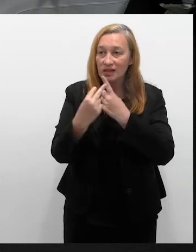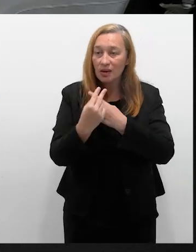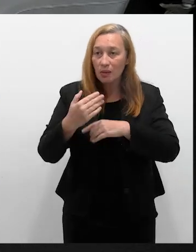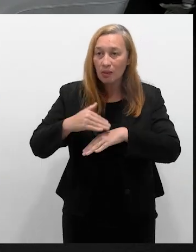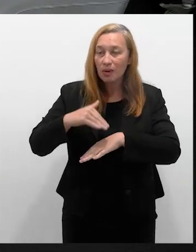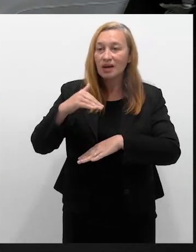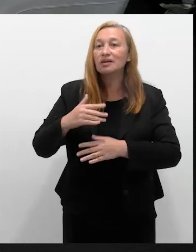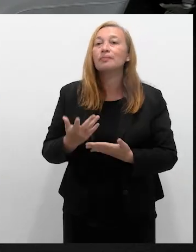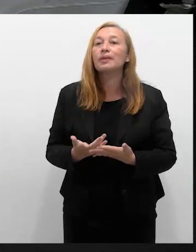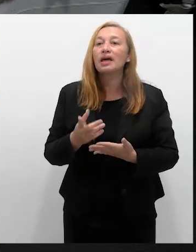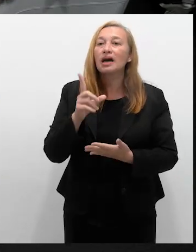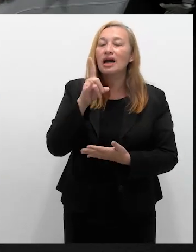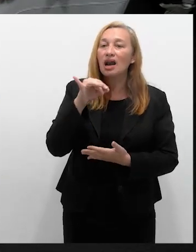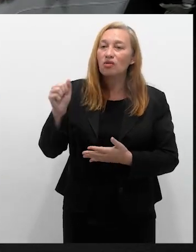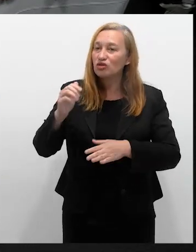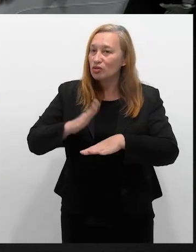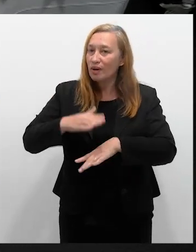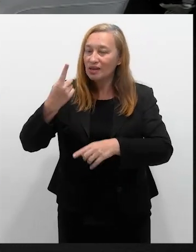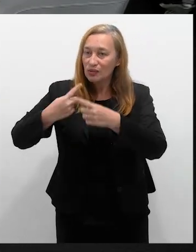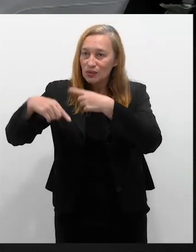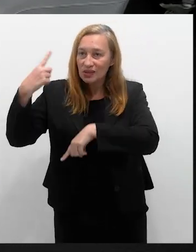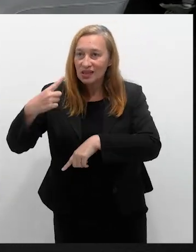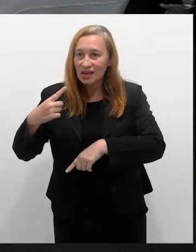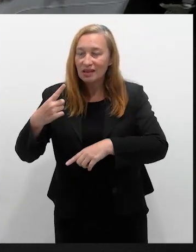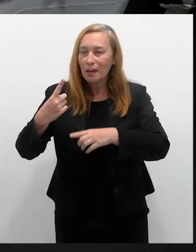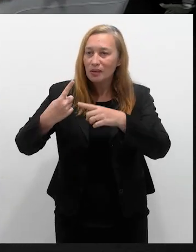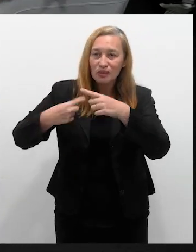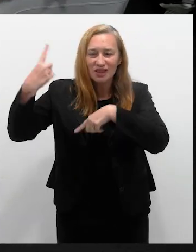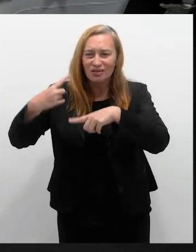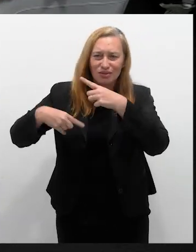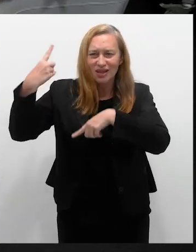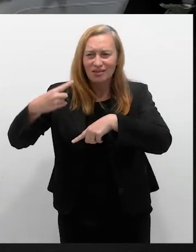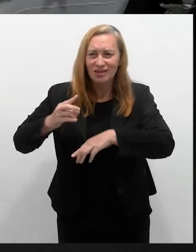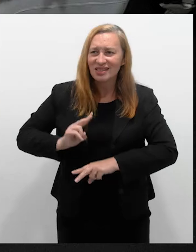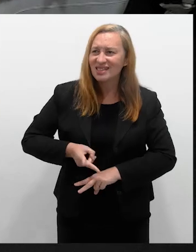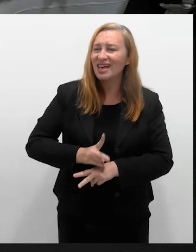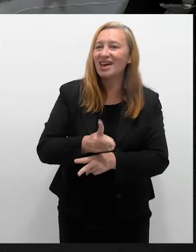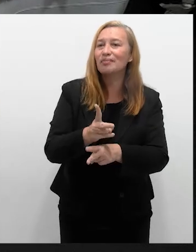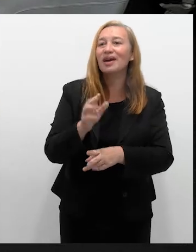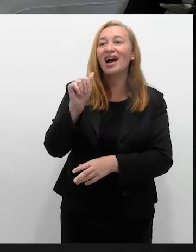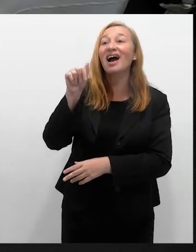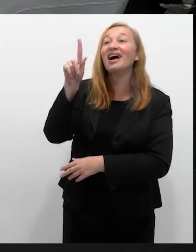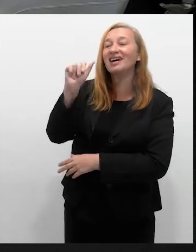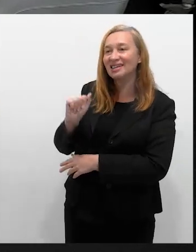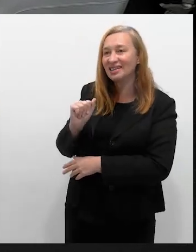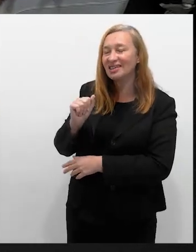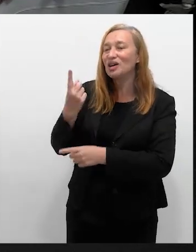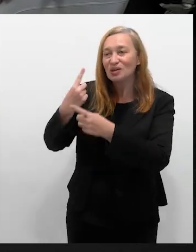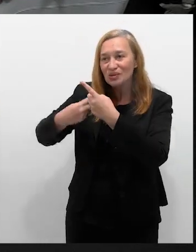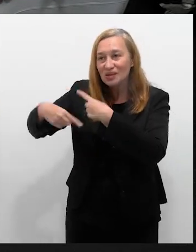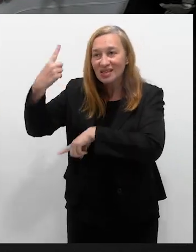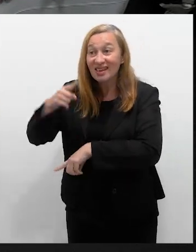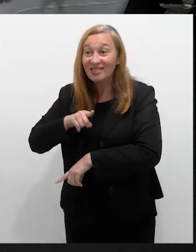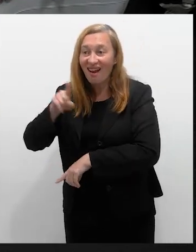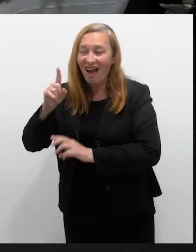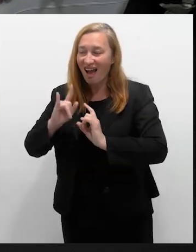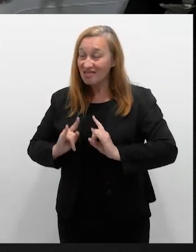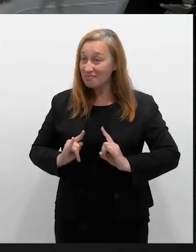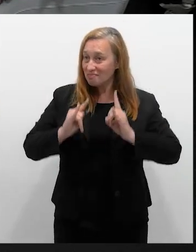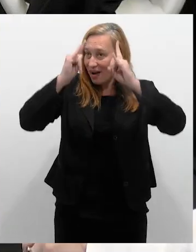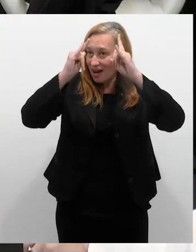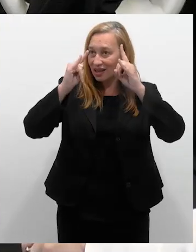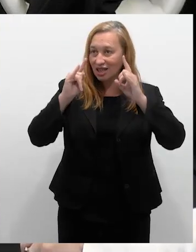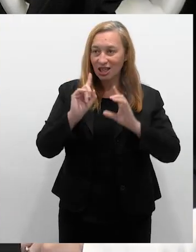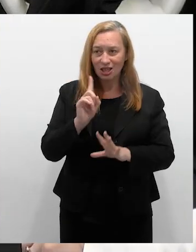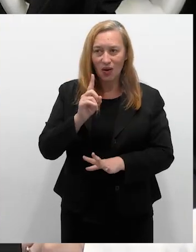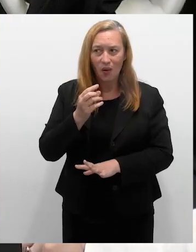né, abrir mais os nossos olhos para isso. Claudinho, mais sucesso, mais e mais sucesso sempre.